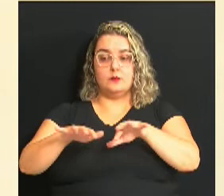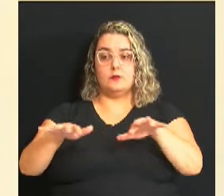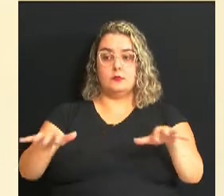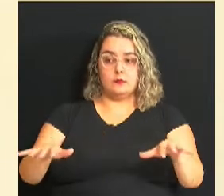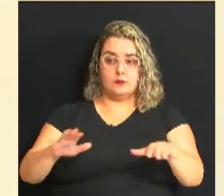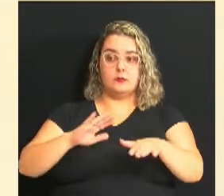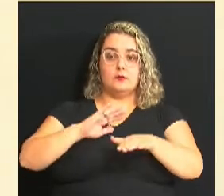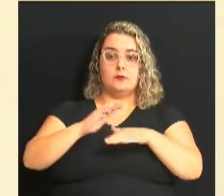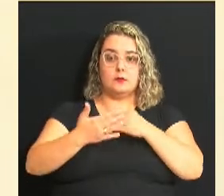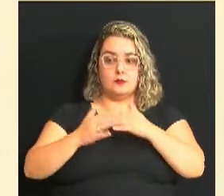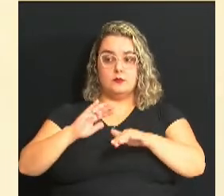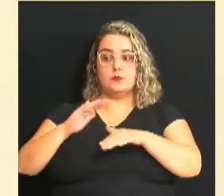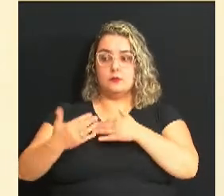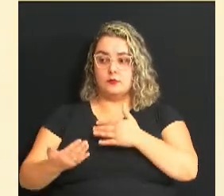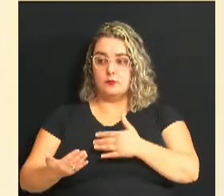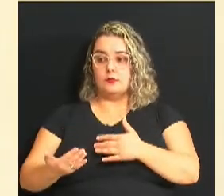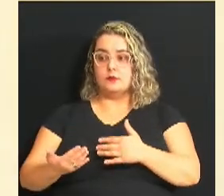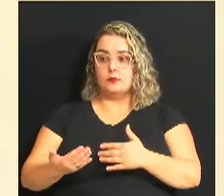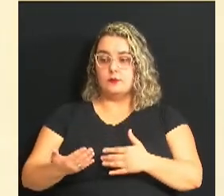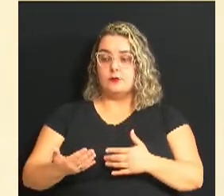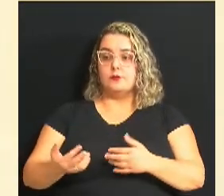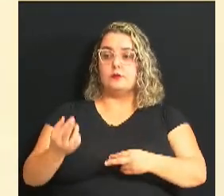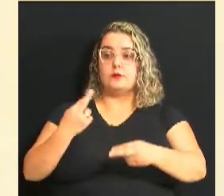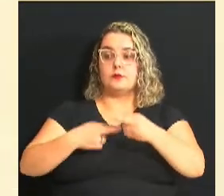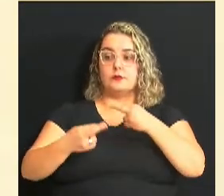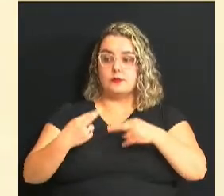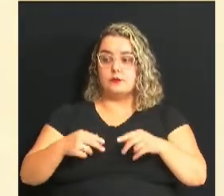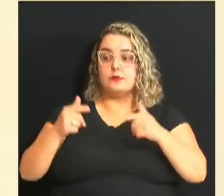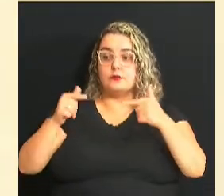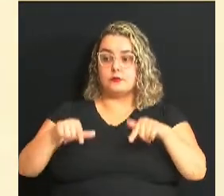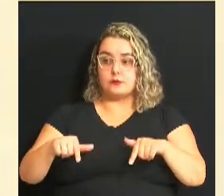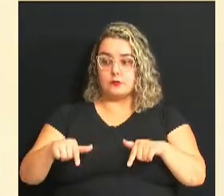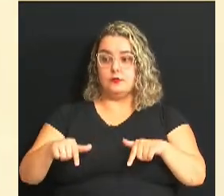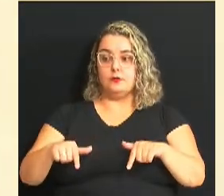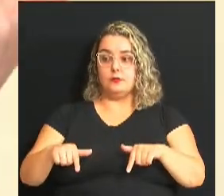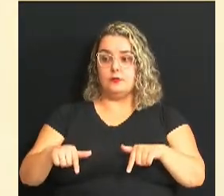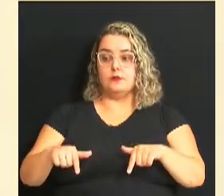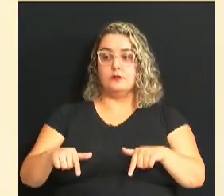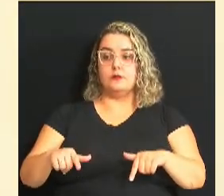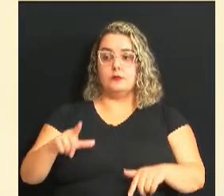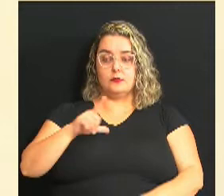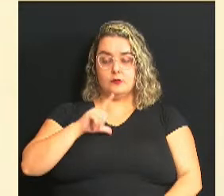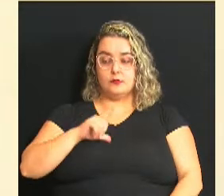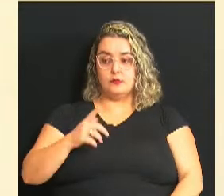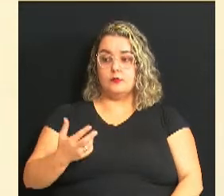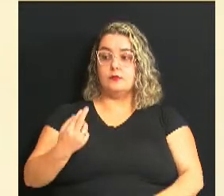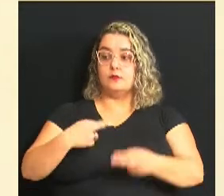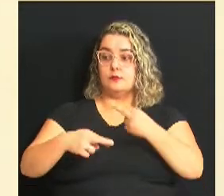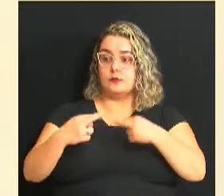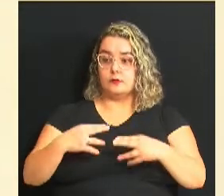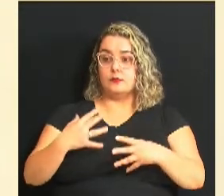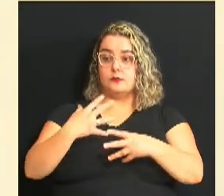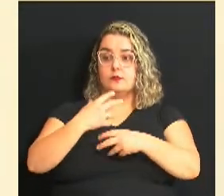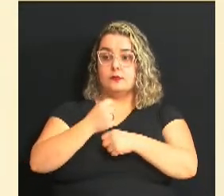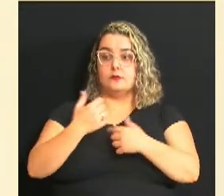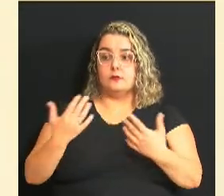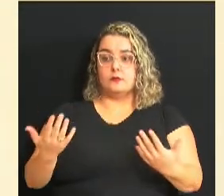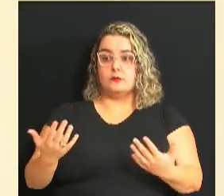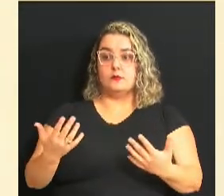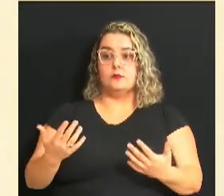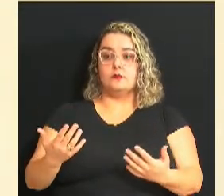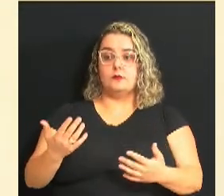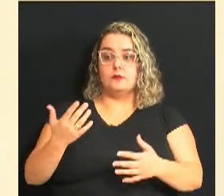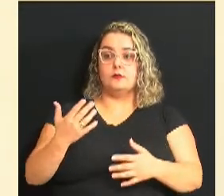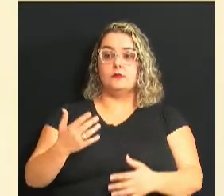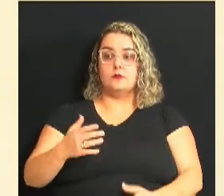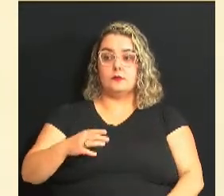bairros e estabelecem uma relação com o território em que eles estão. Então, uma relação muito forte ali de exercício da